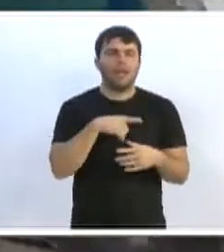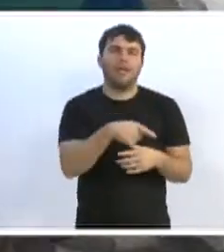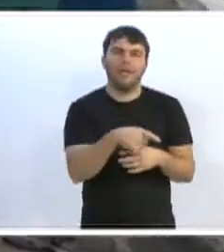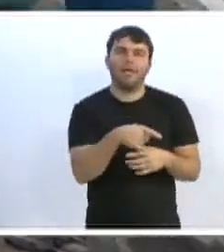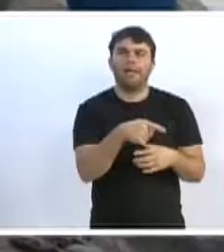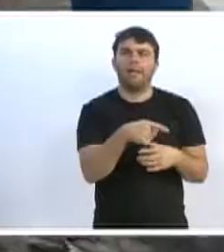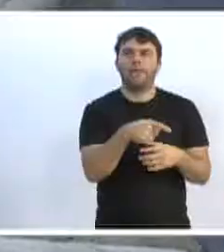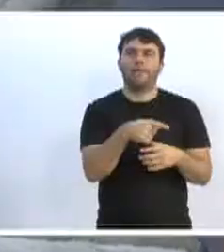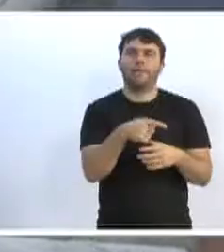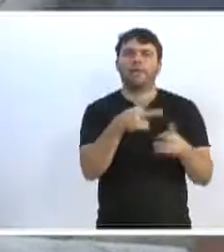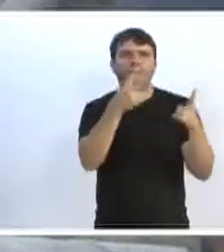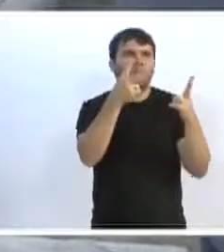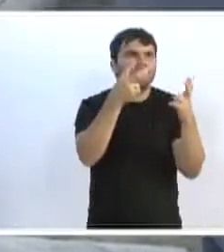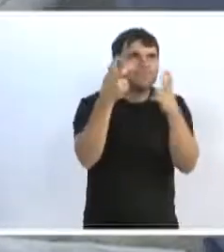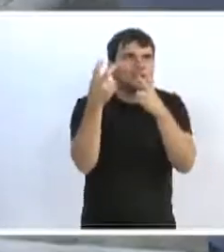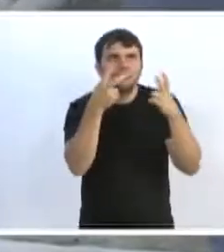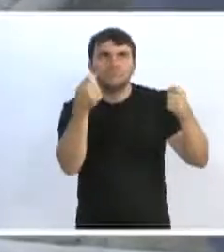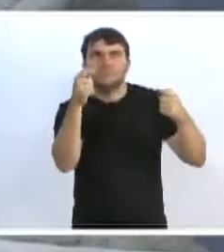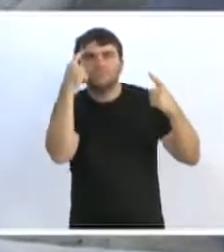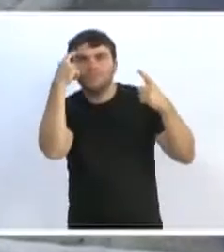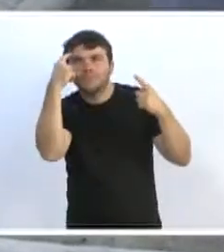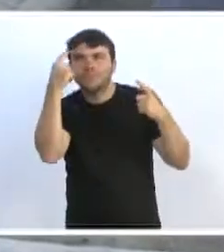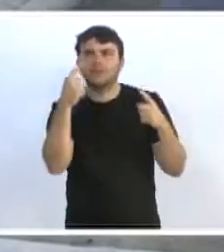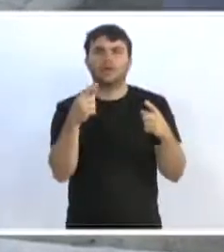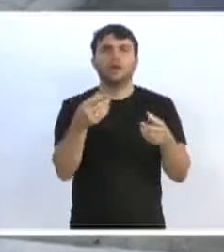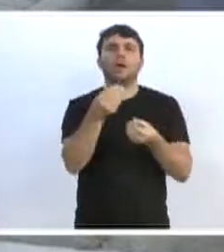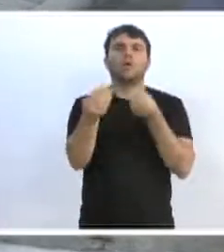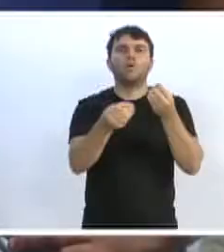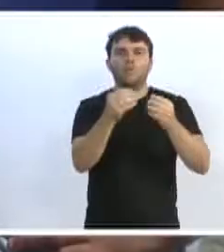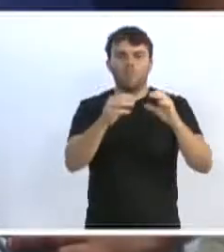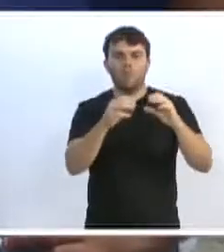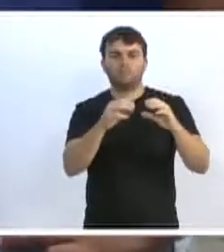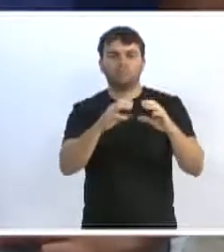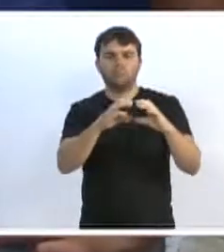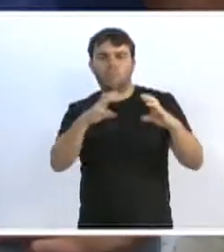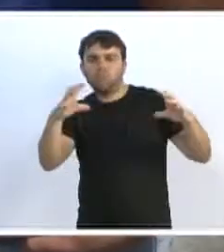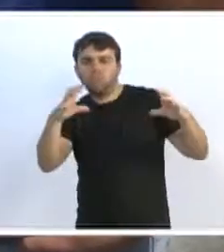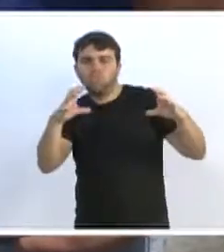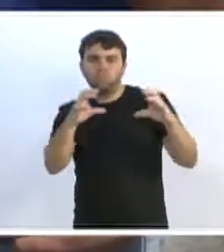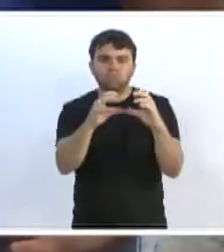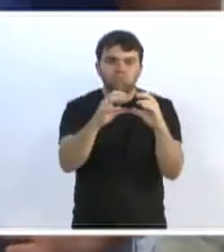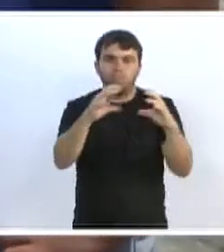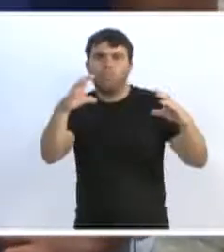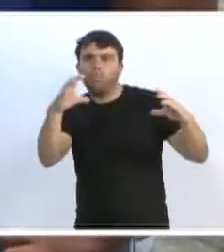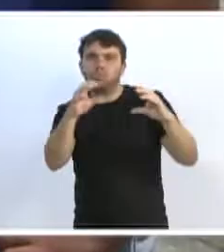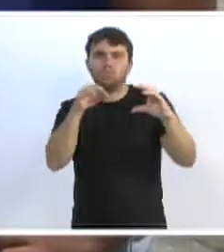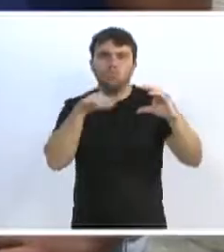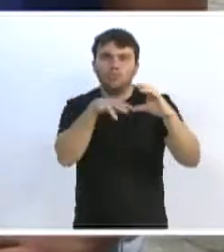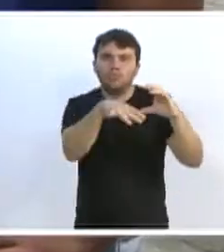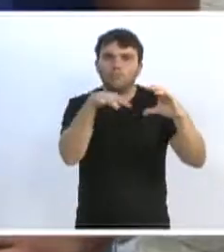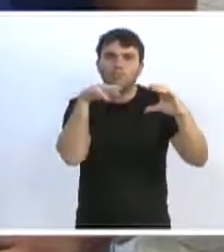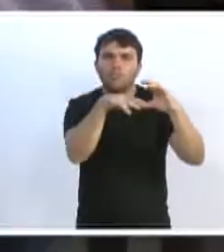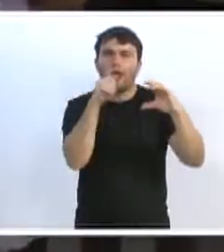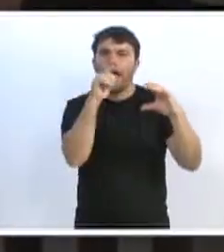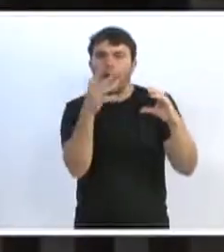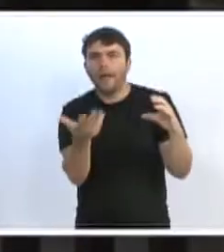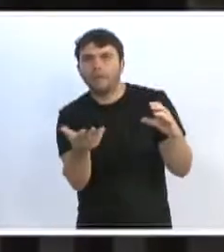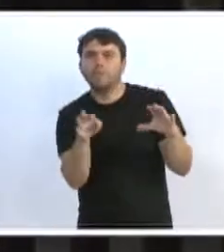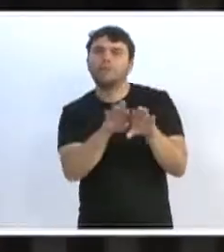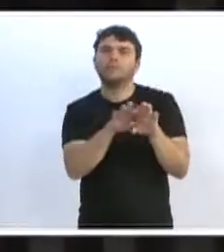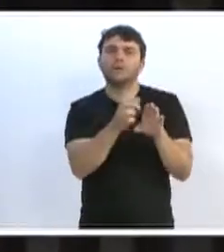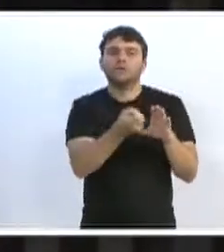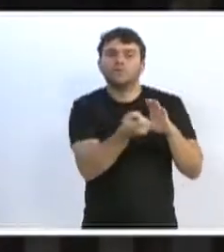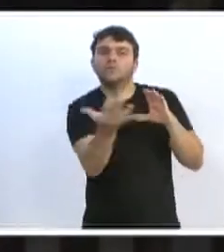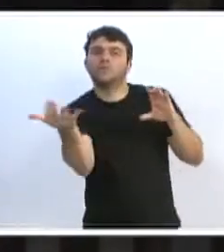bem analisada, mas desde o diâmetro da tubulação até o número excessivo de